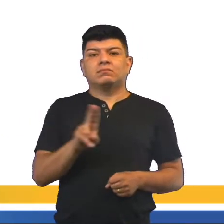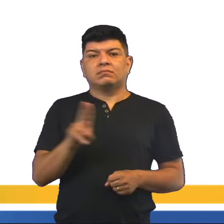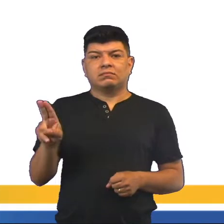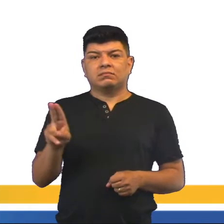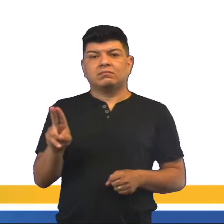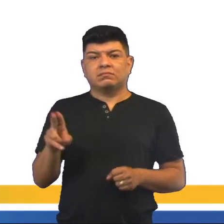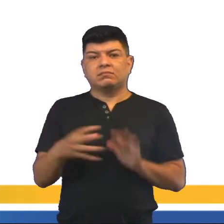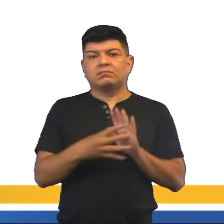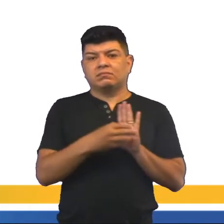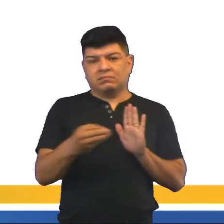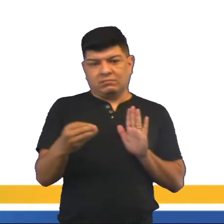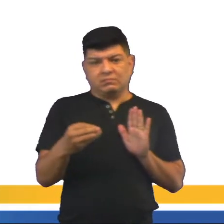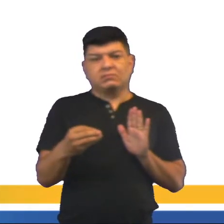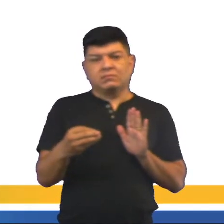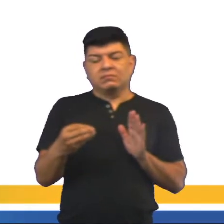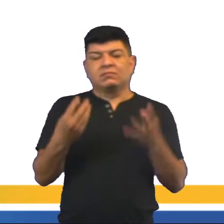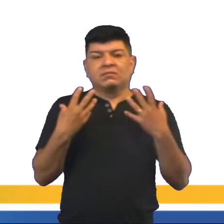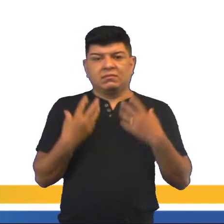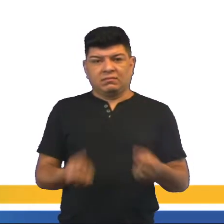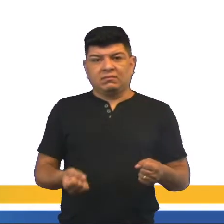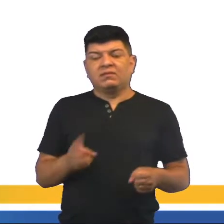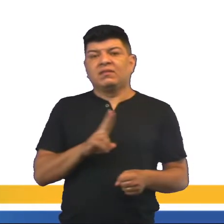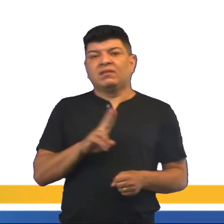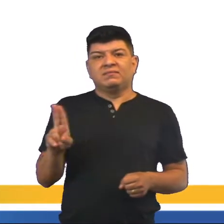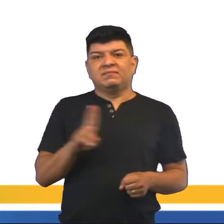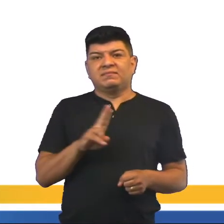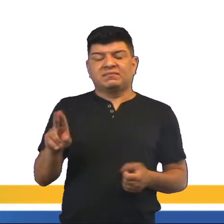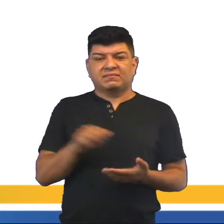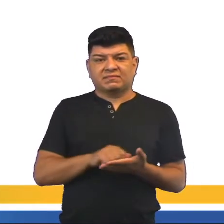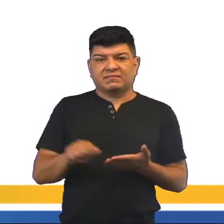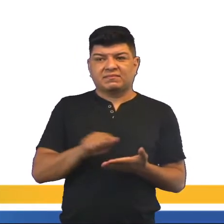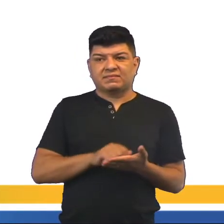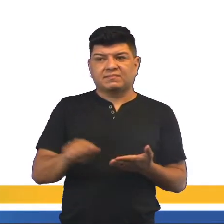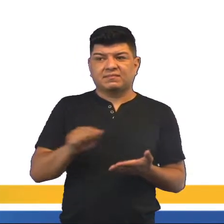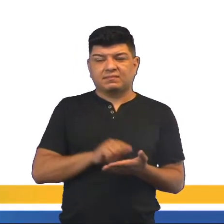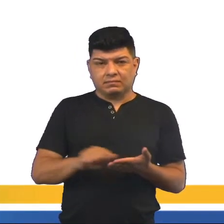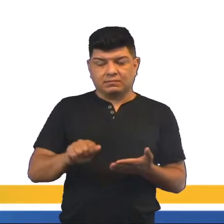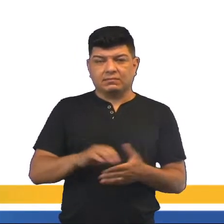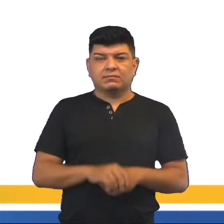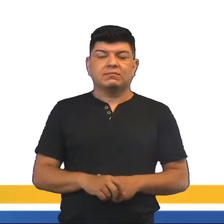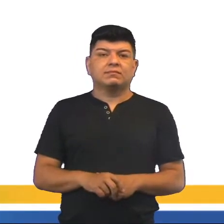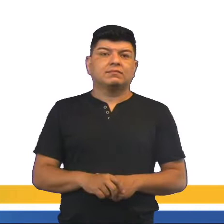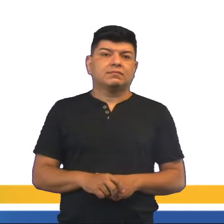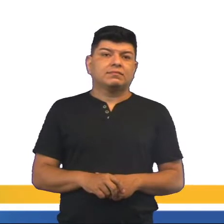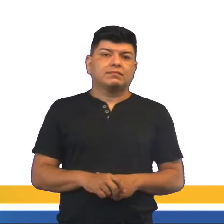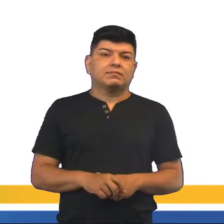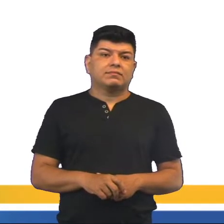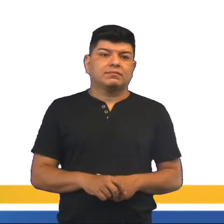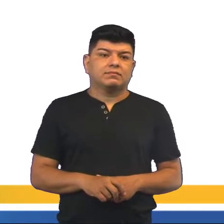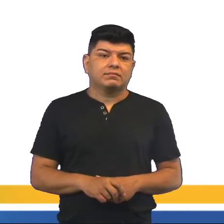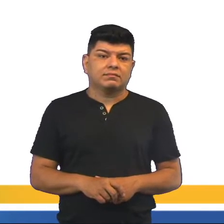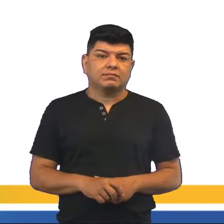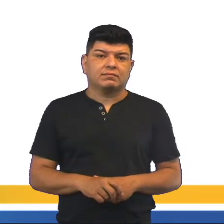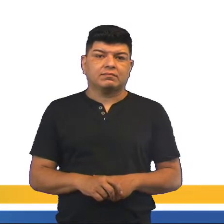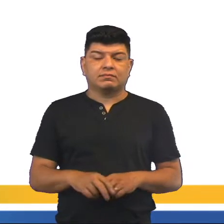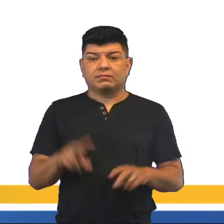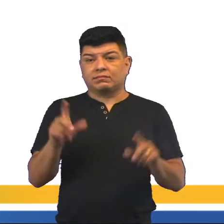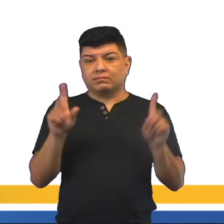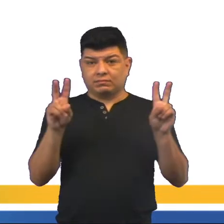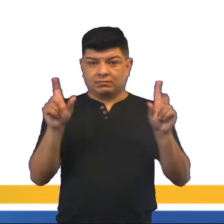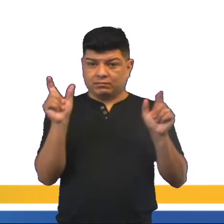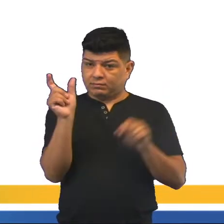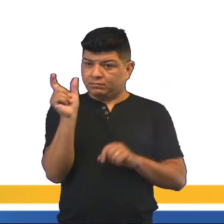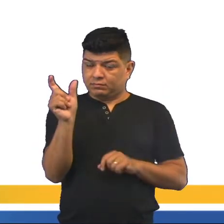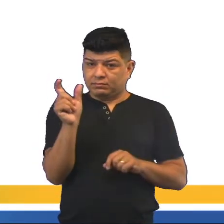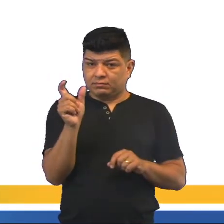a coreografia, ela recebe aí um nome de notação coreográfica. O termo coreografia